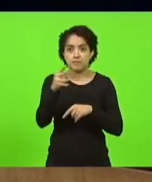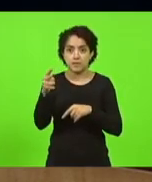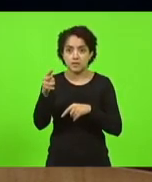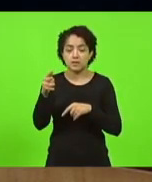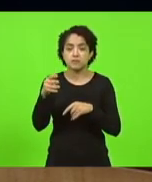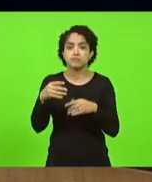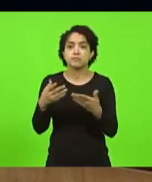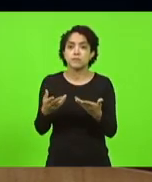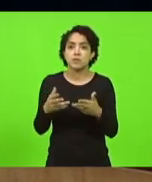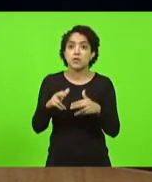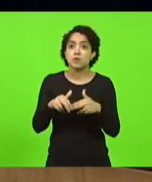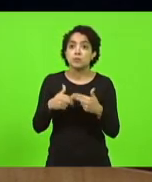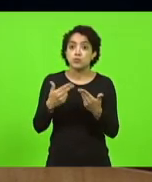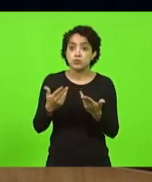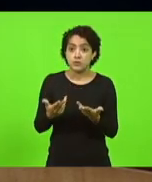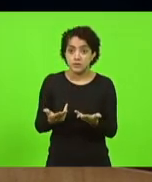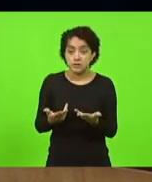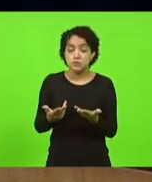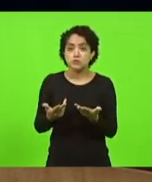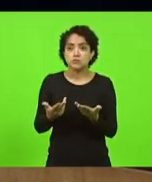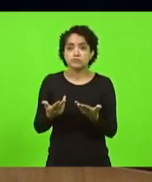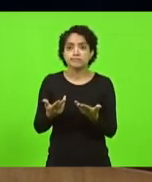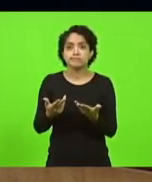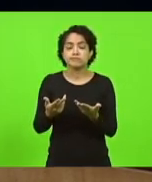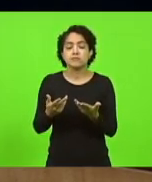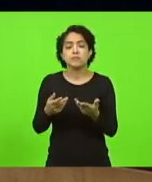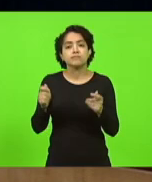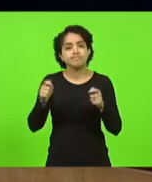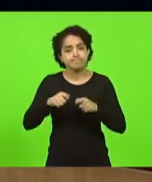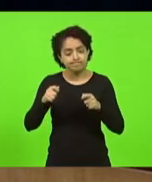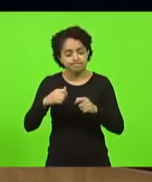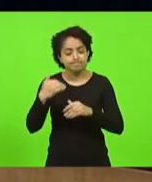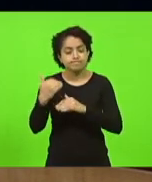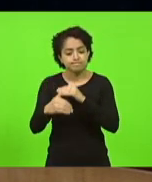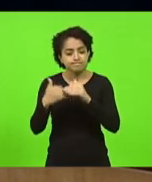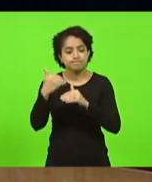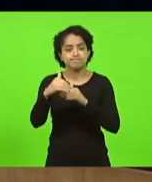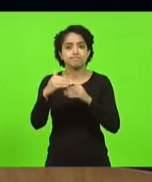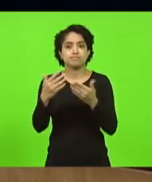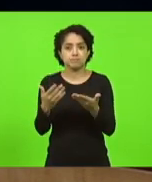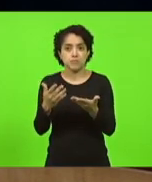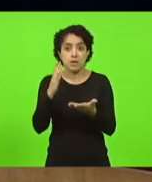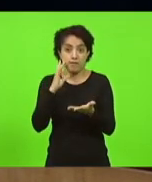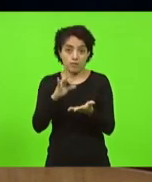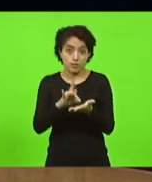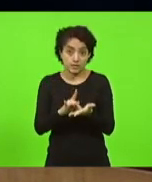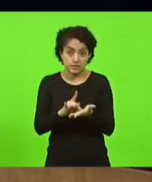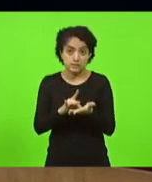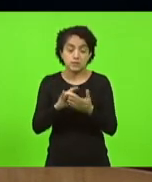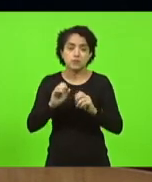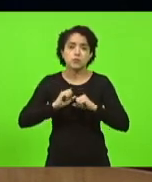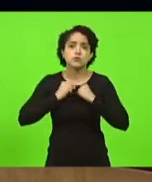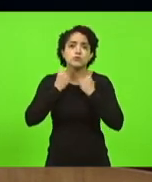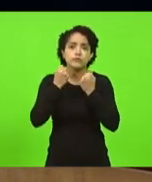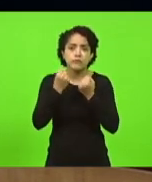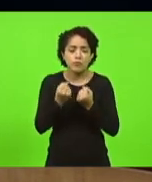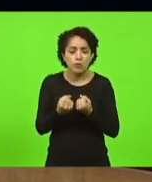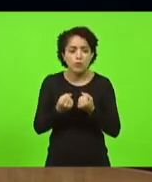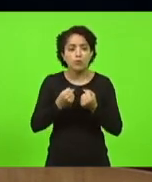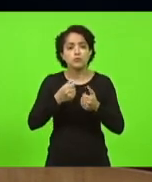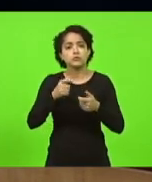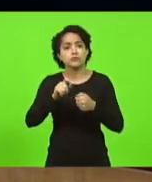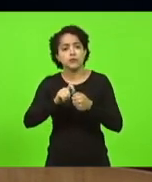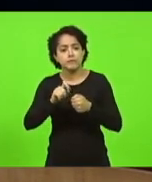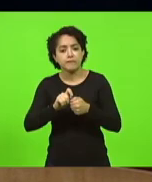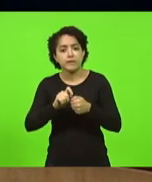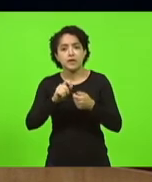que nós podemos, sim, senhor presidente, avançar, reconhecendo os esforços que foram feitos de